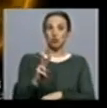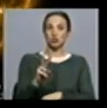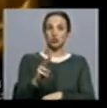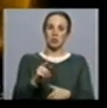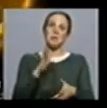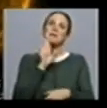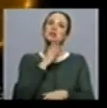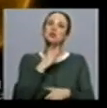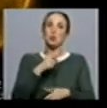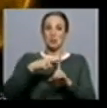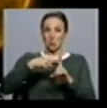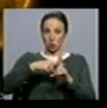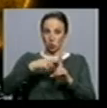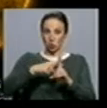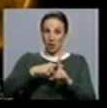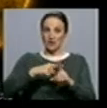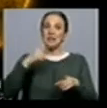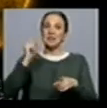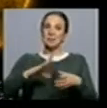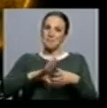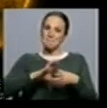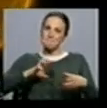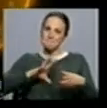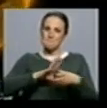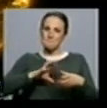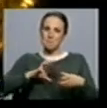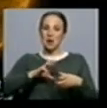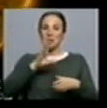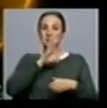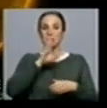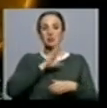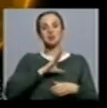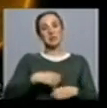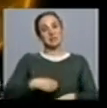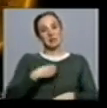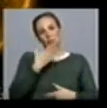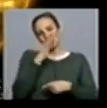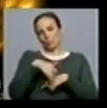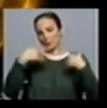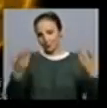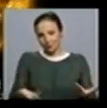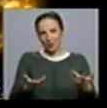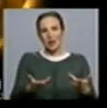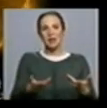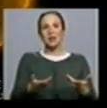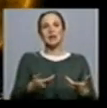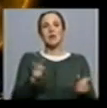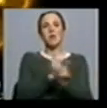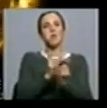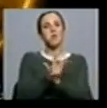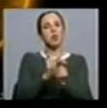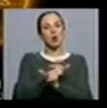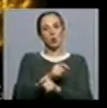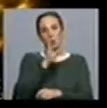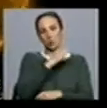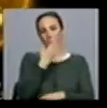ou temperatura, num determinado local da estrela, ser processado esse transporte por, imagina, vamos fazer uma pequena metáfora, por comboio,